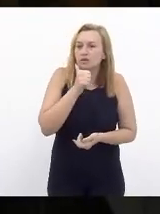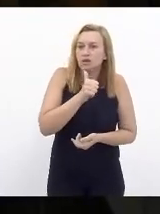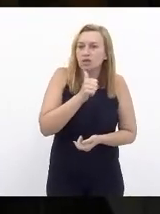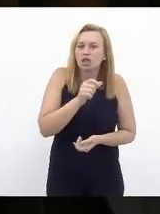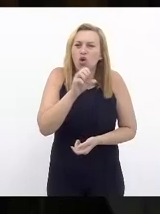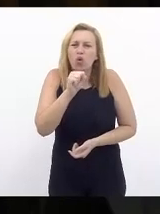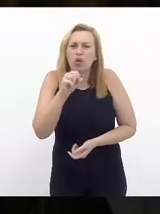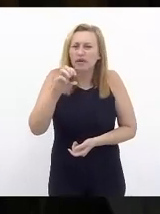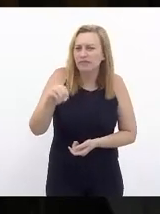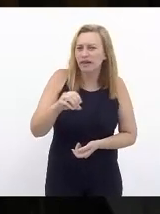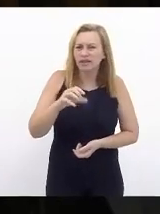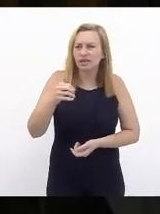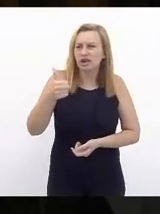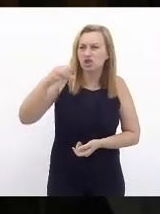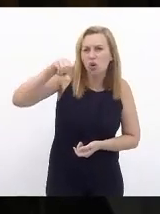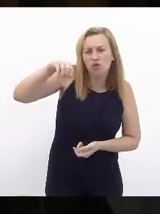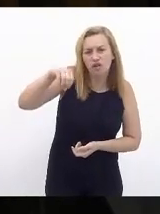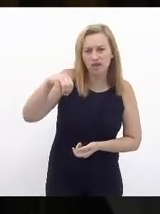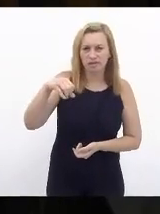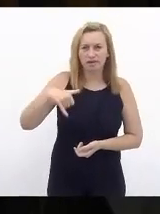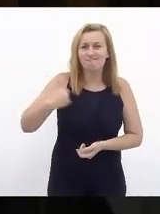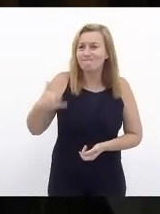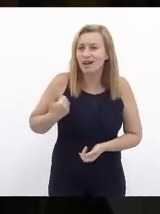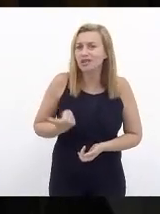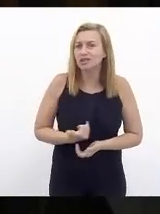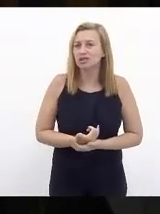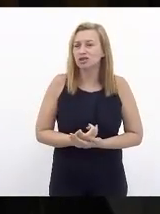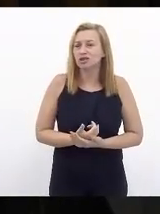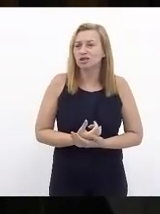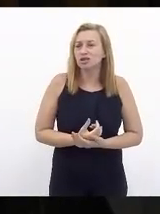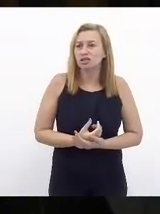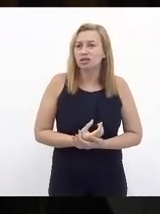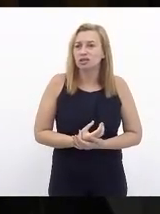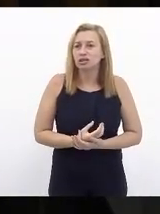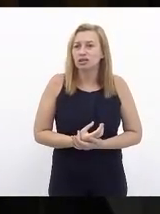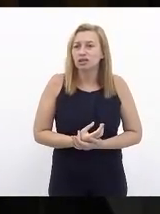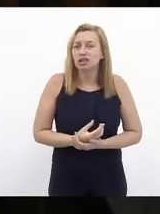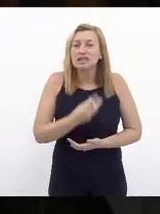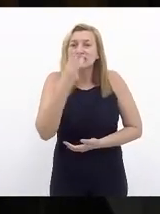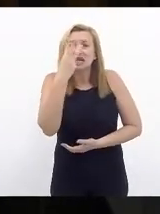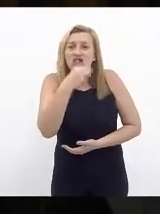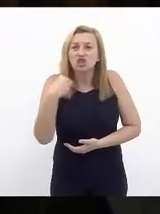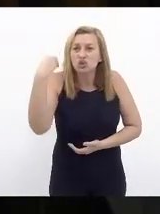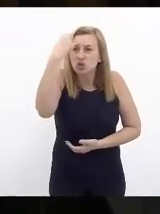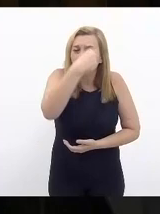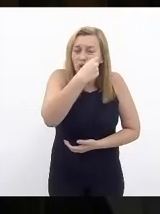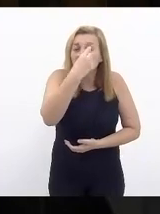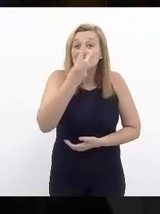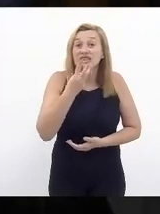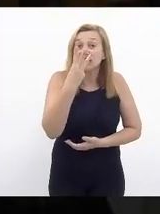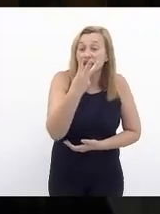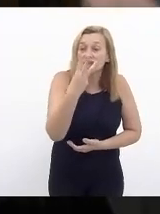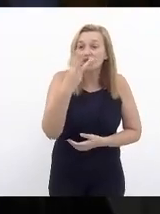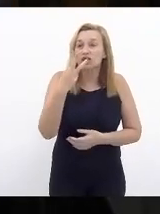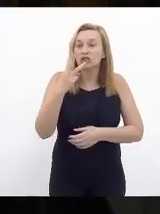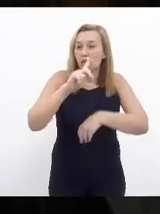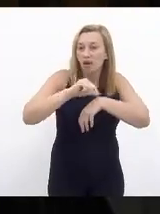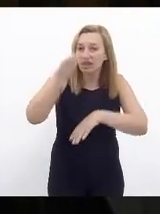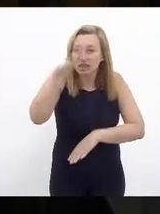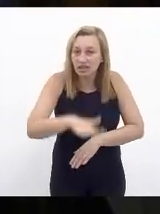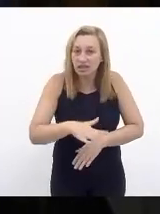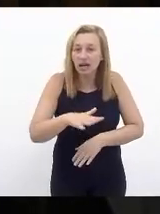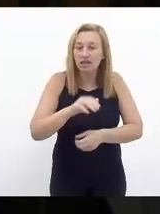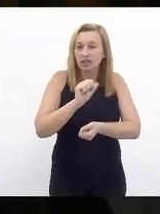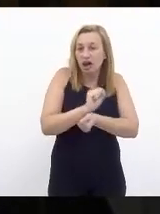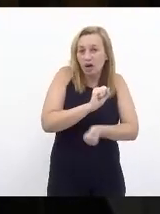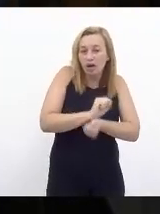de 80, 90 anos que estavam desde 3 horas da tarde, na UPA da Penha,